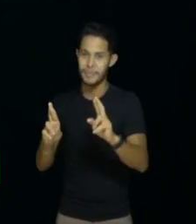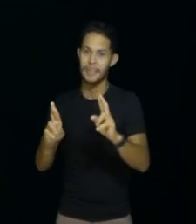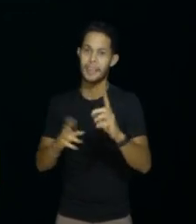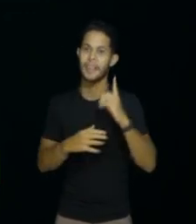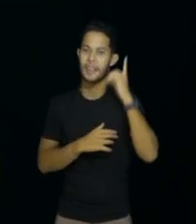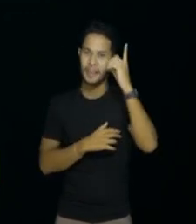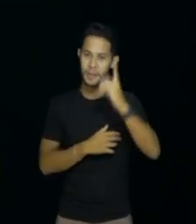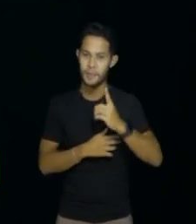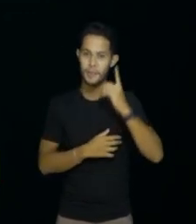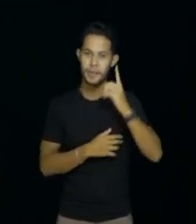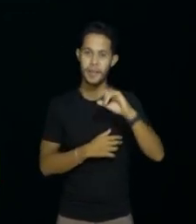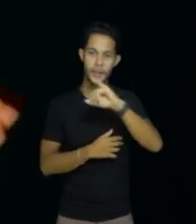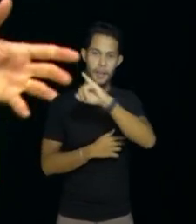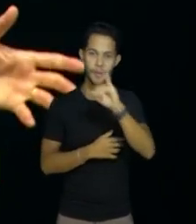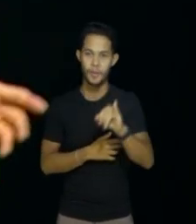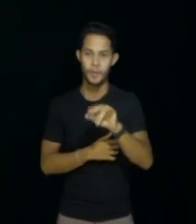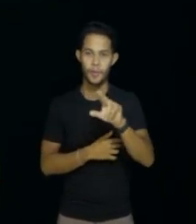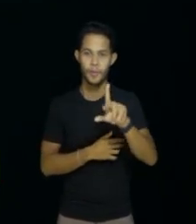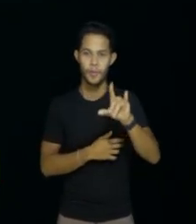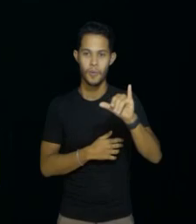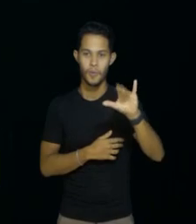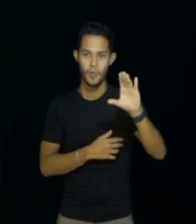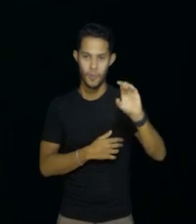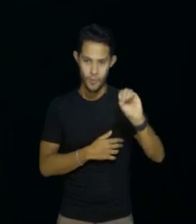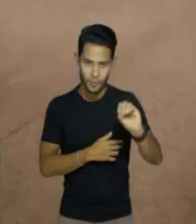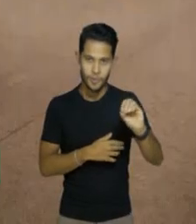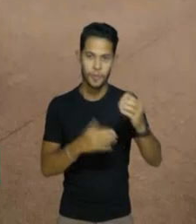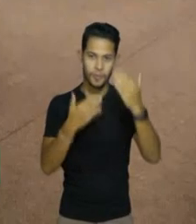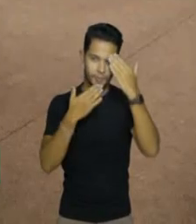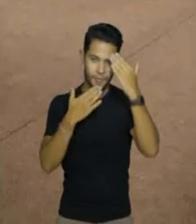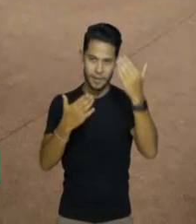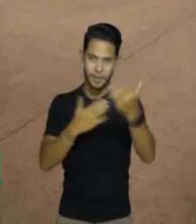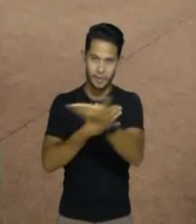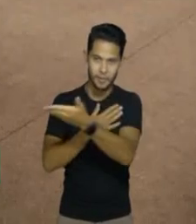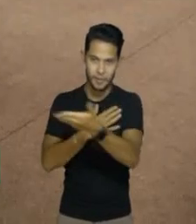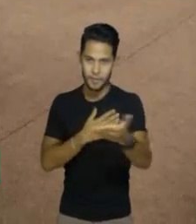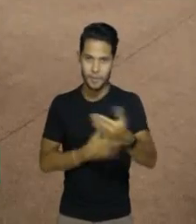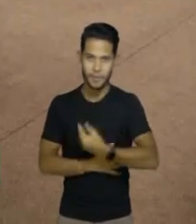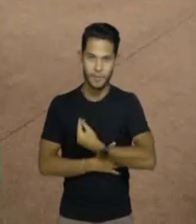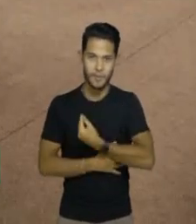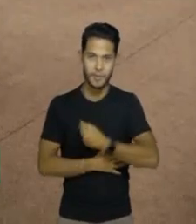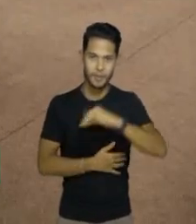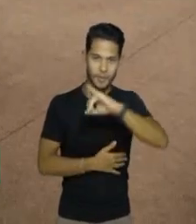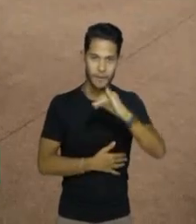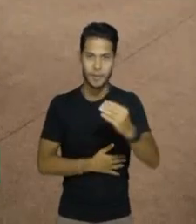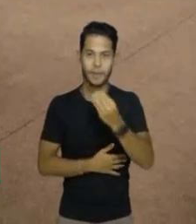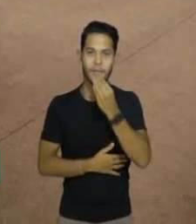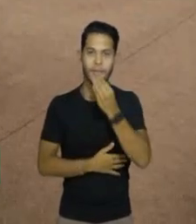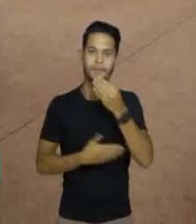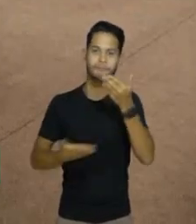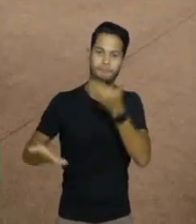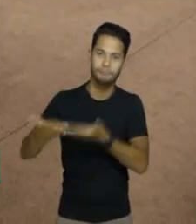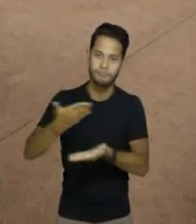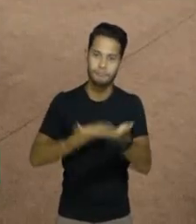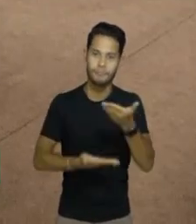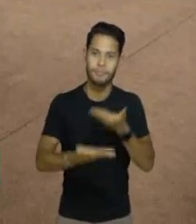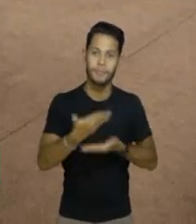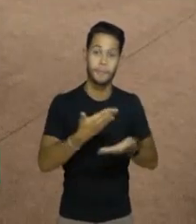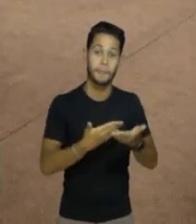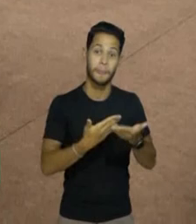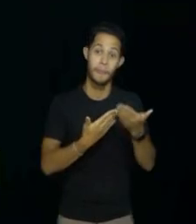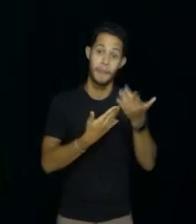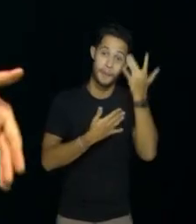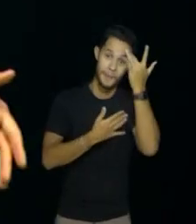que me conduziu nesse caminho até aqui, obrigado a todos por essa rica oportunidade, por essa rica convivência e, quiçá, essa